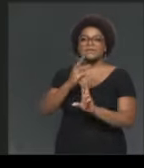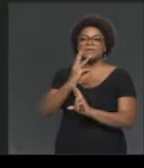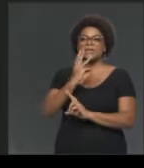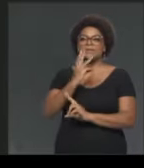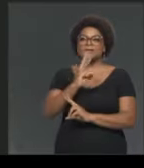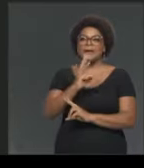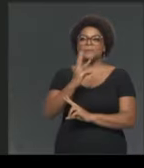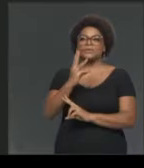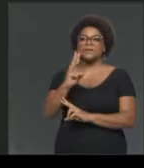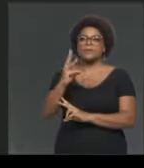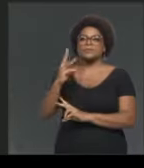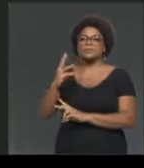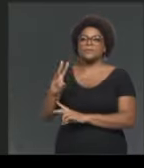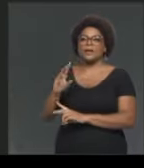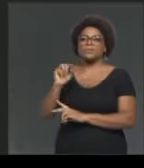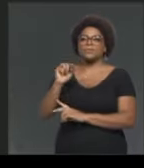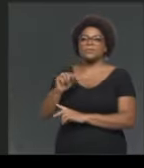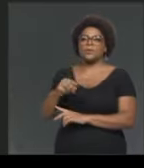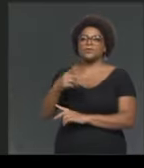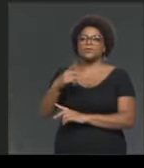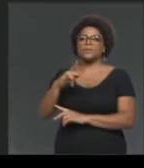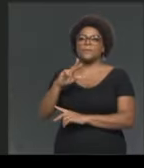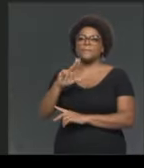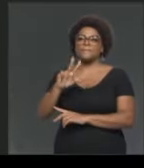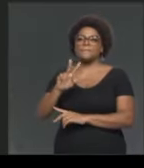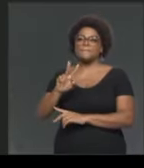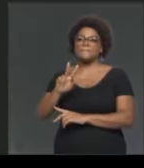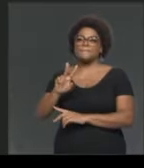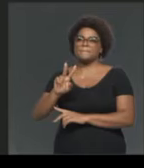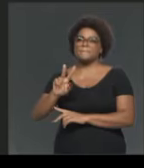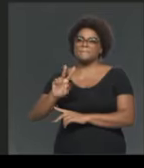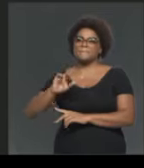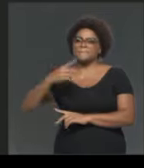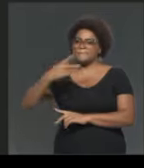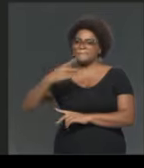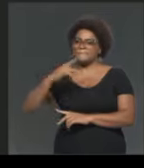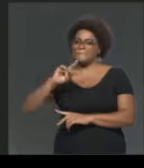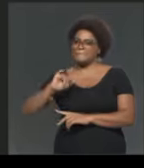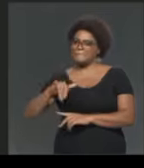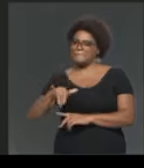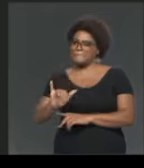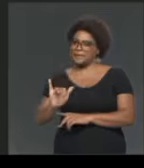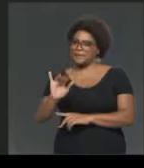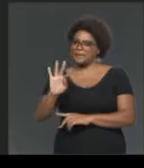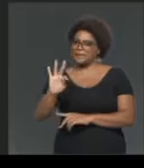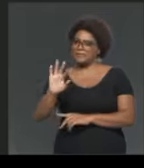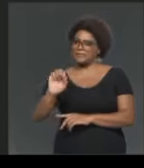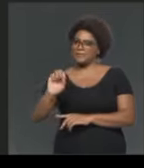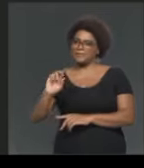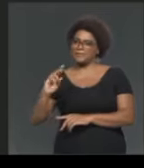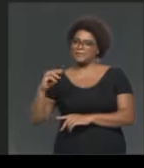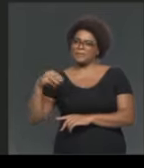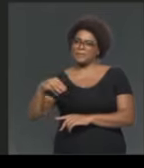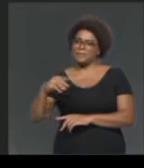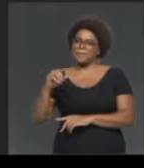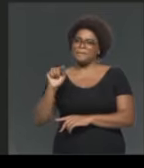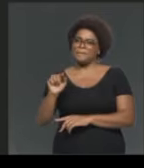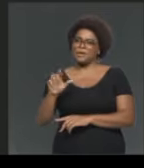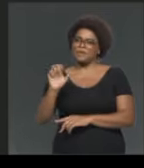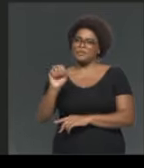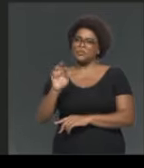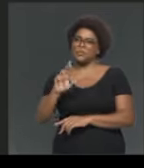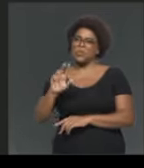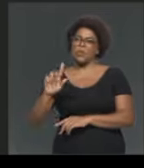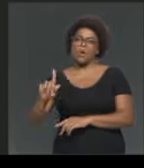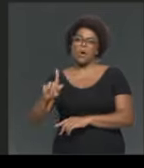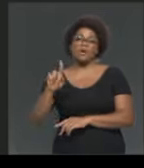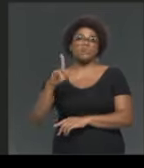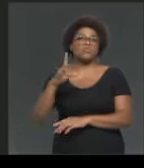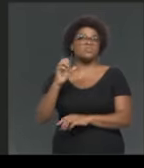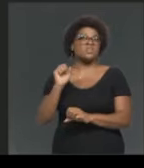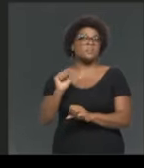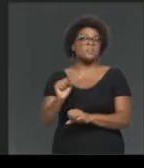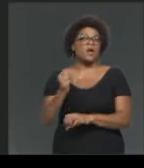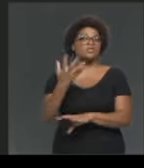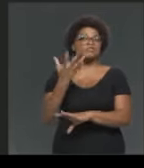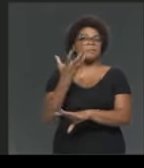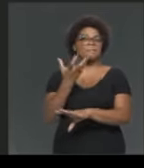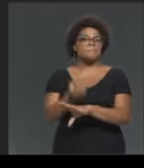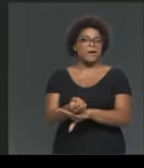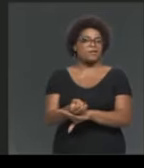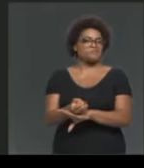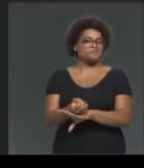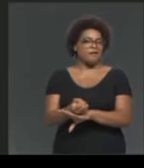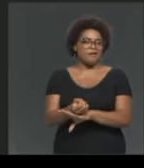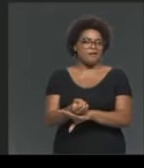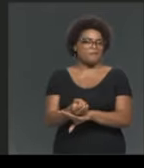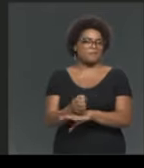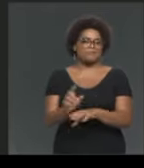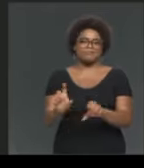www.python.org. Ele pode ser instalado no seu celular, em qualquer sistema operacional, pode ser instalado no seu computador também,